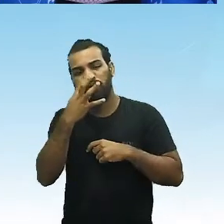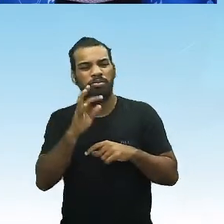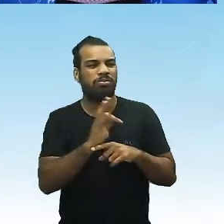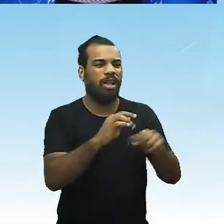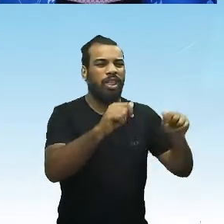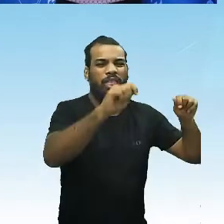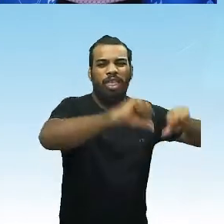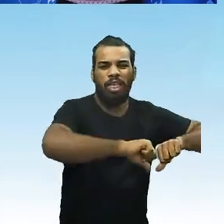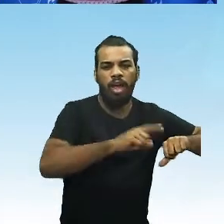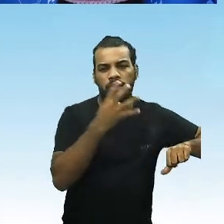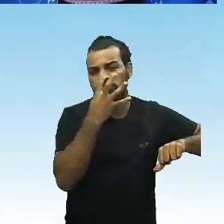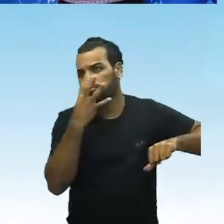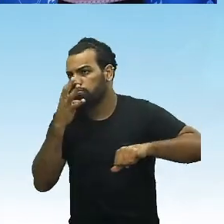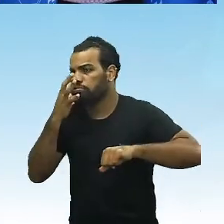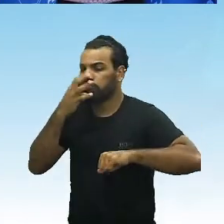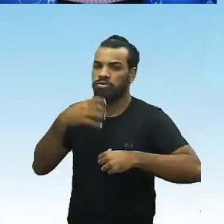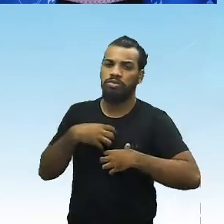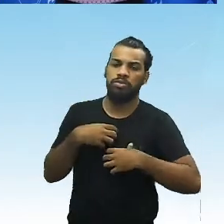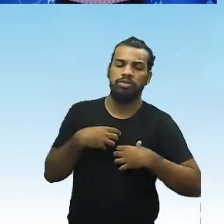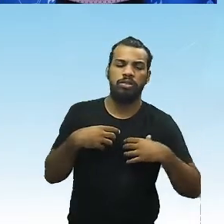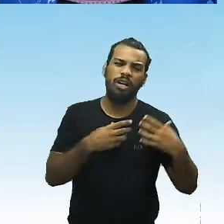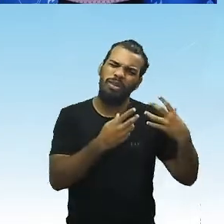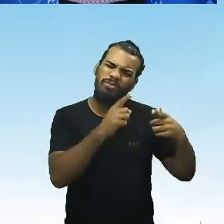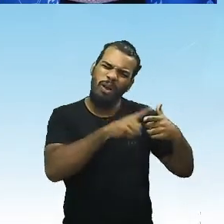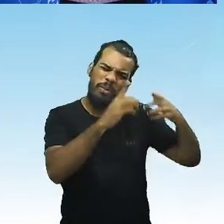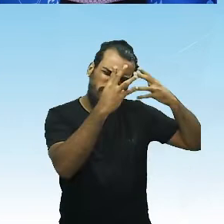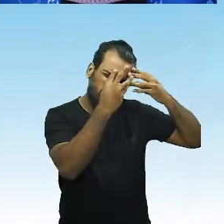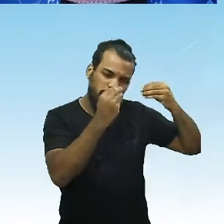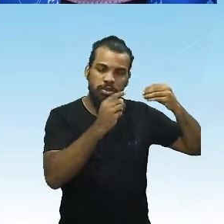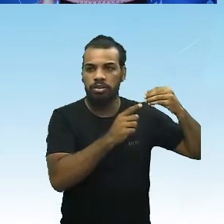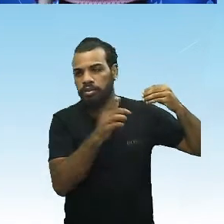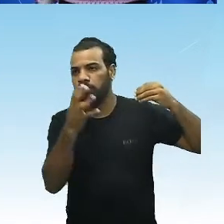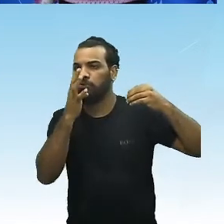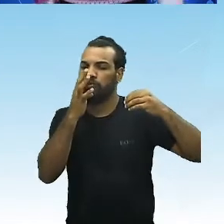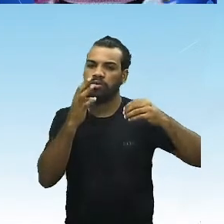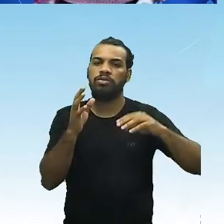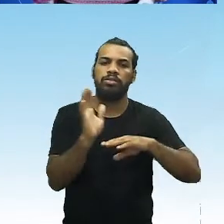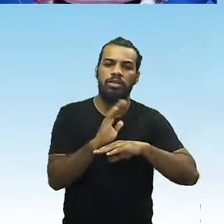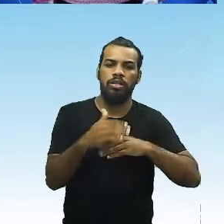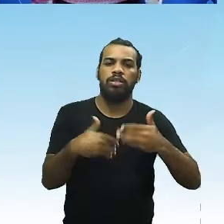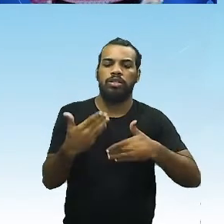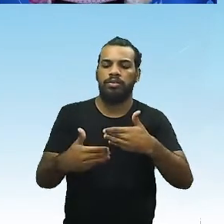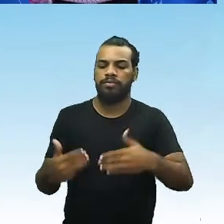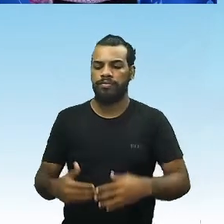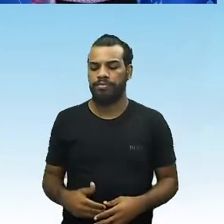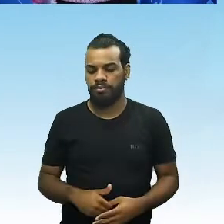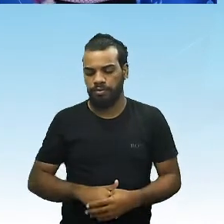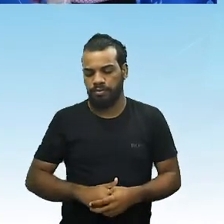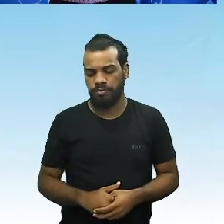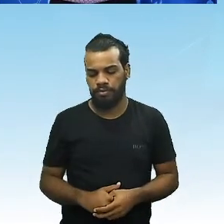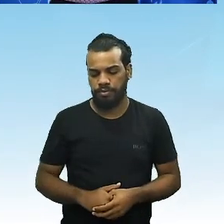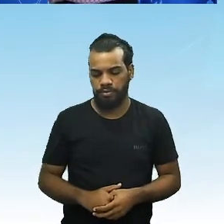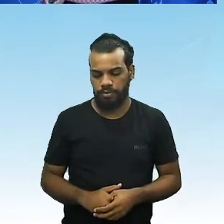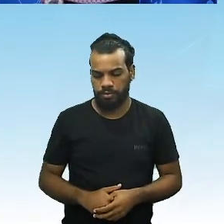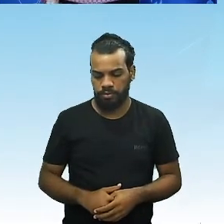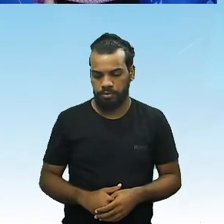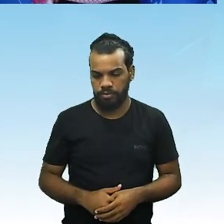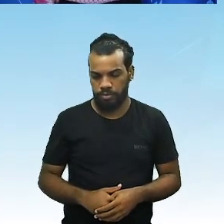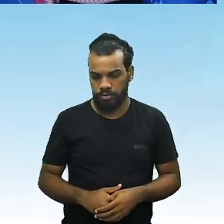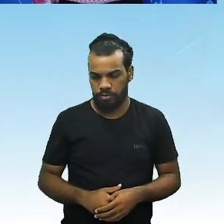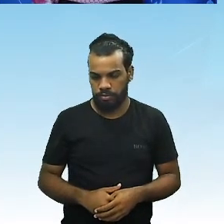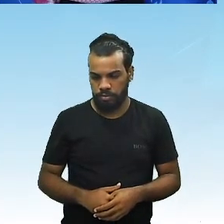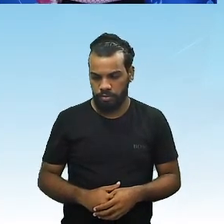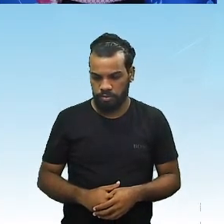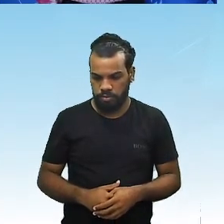como, né, uma forma de entretenimento deles também esquecerem um pouco os problemas que estavam enfrentando, né? Então, enfim,